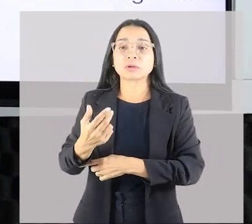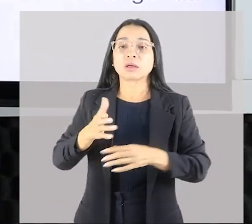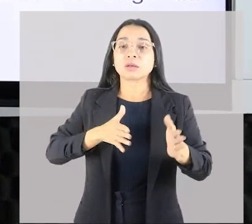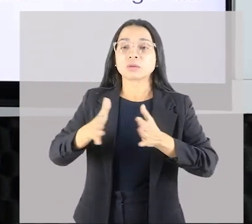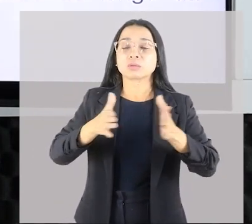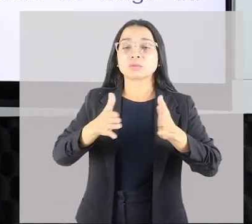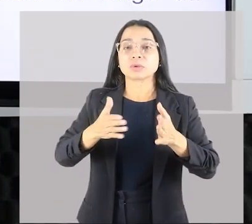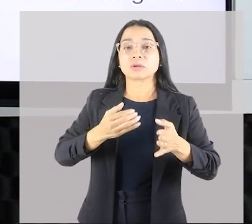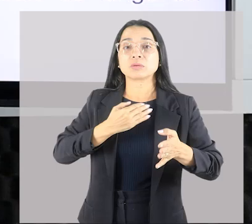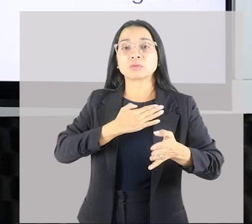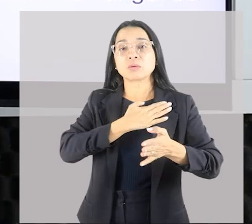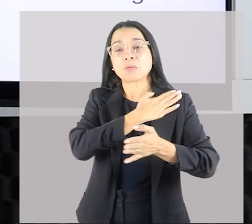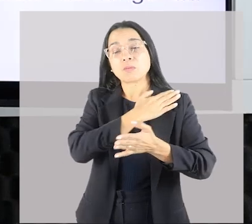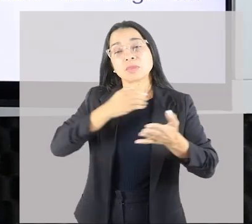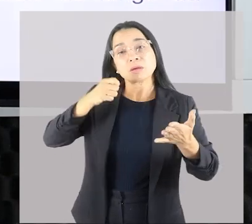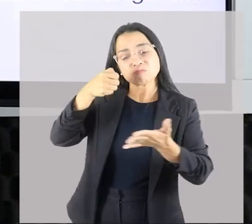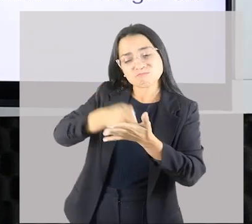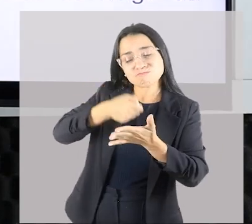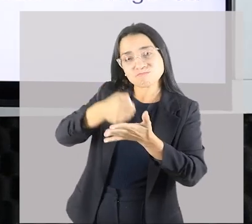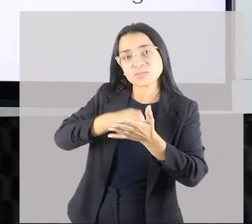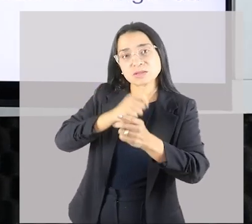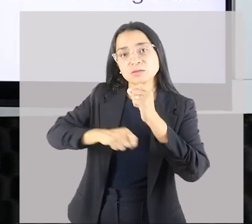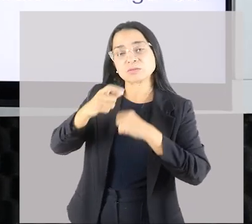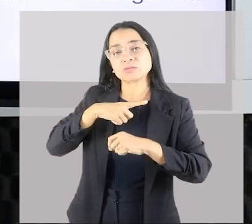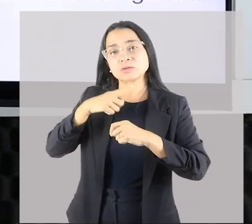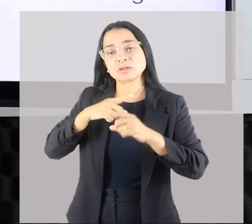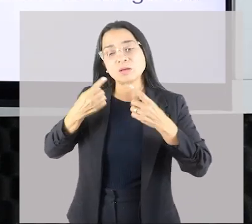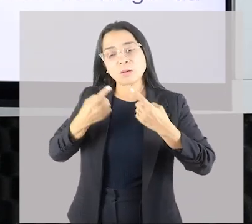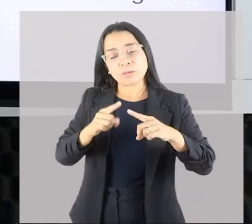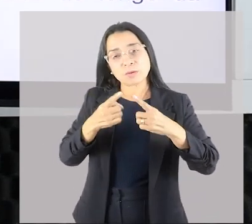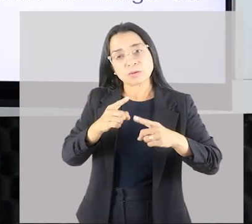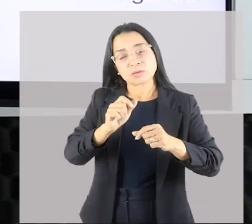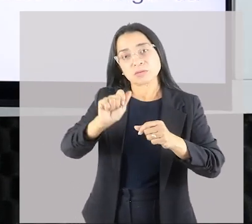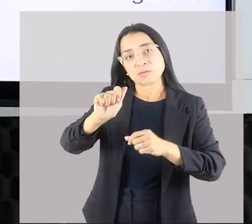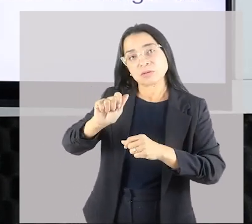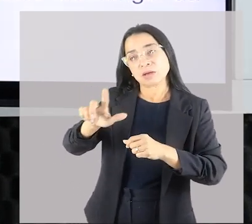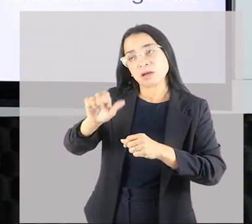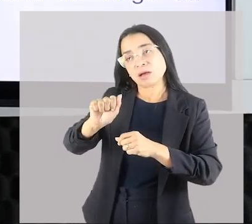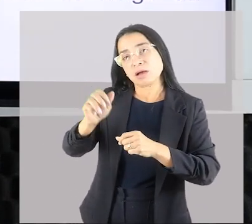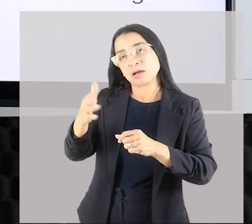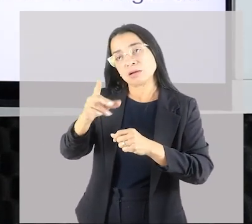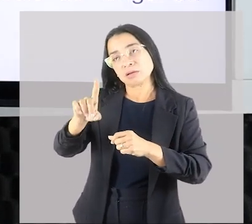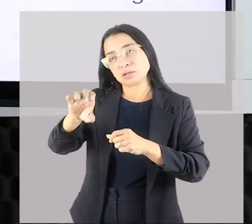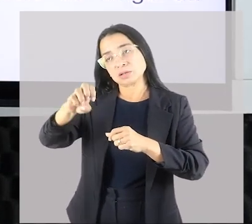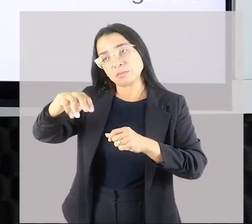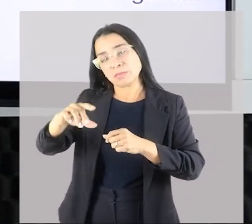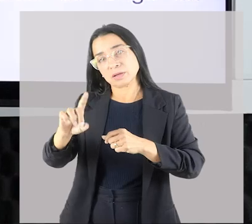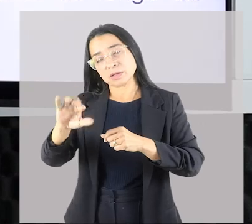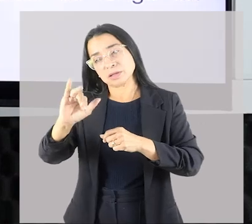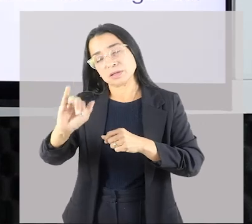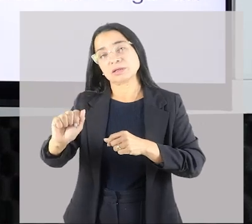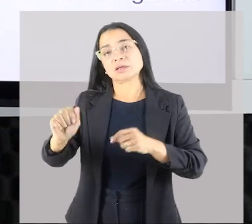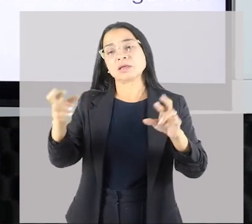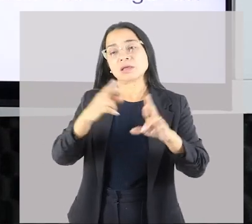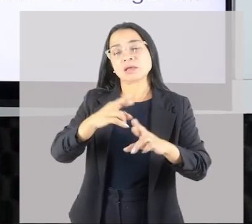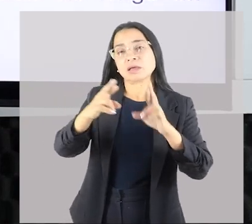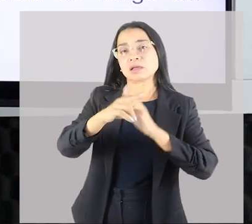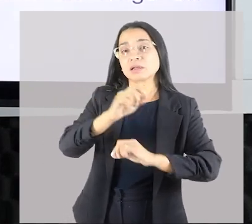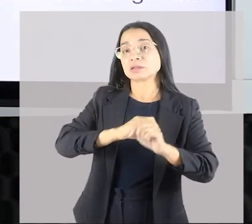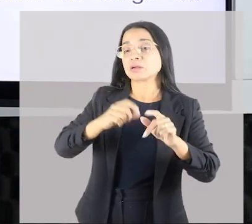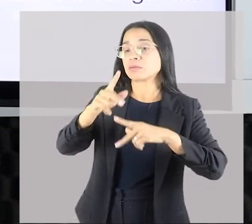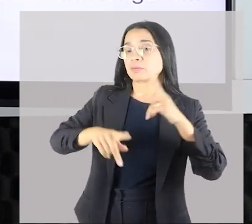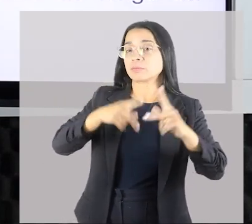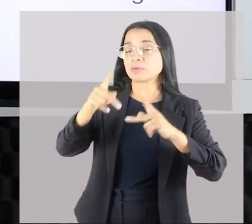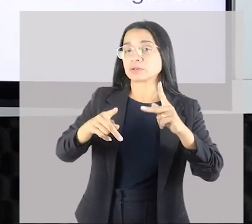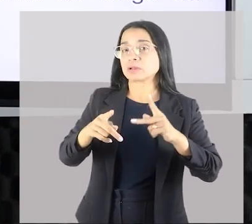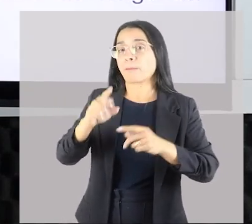ali do franquismo, nós tivemos perseguições da ala de Madrid, por exemplo, em relação a essas populações, população basca, população